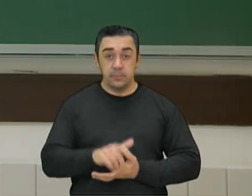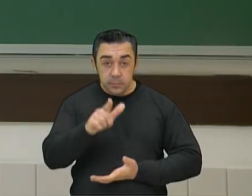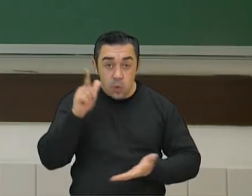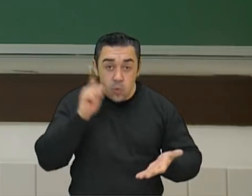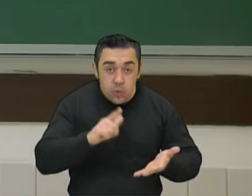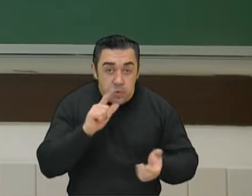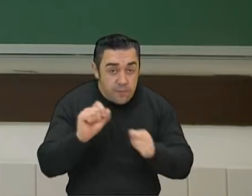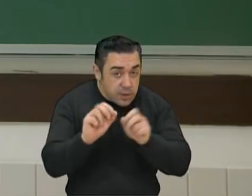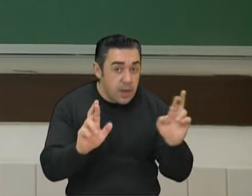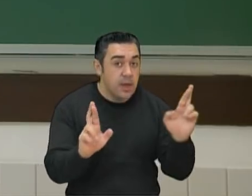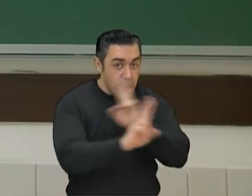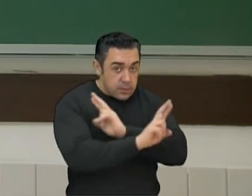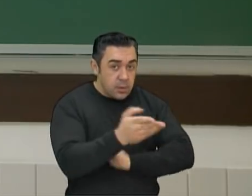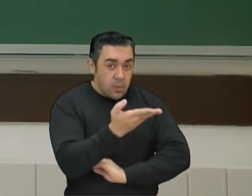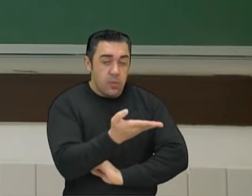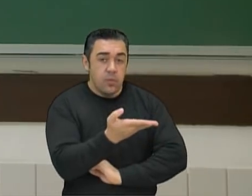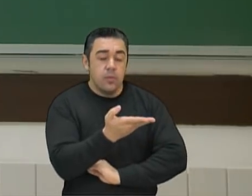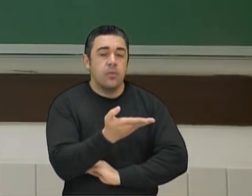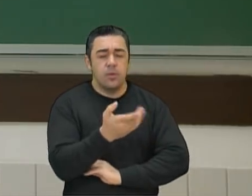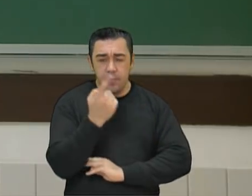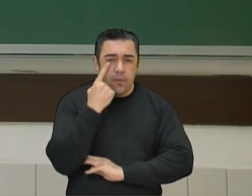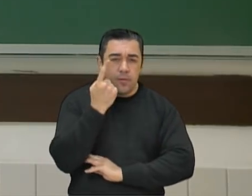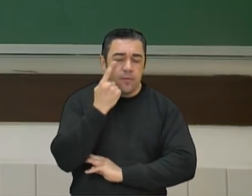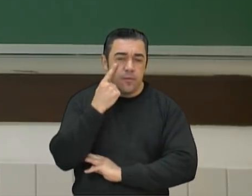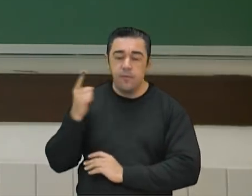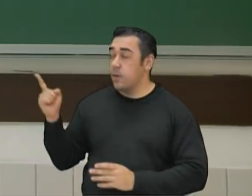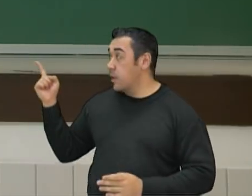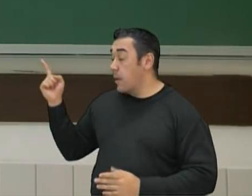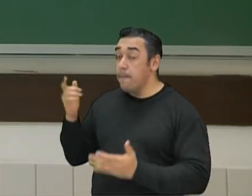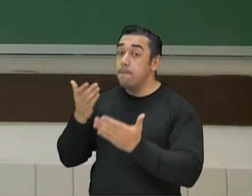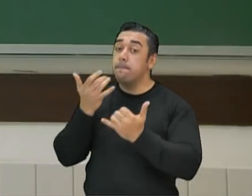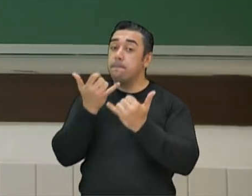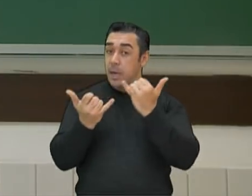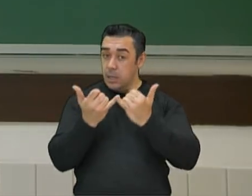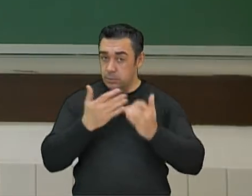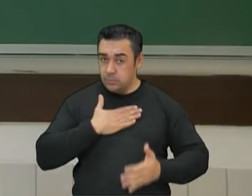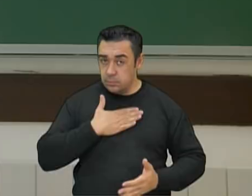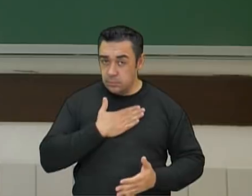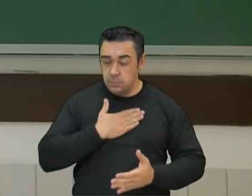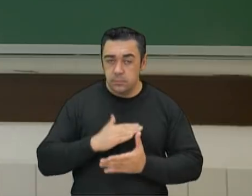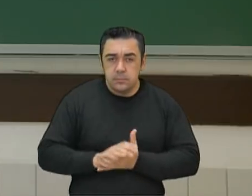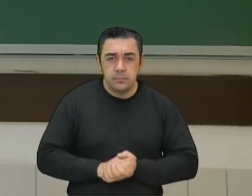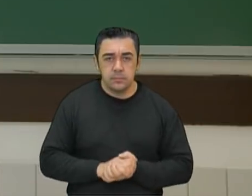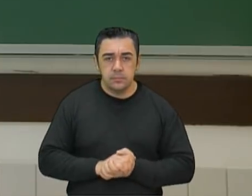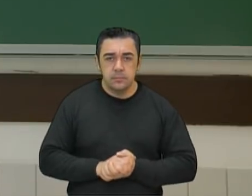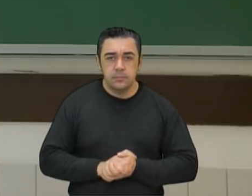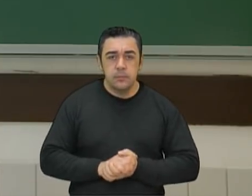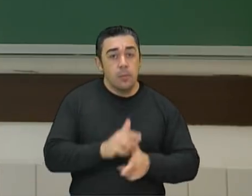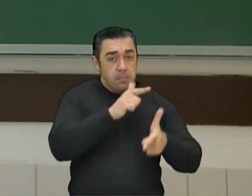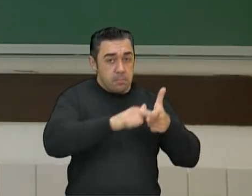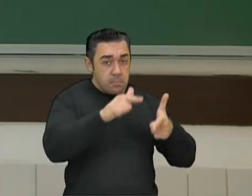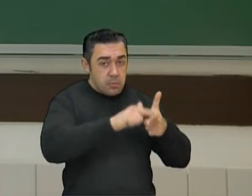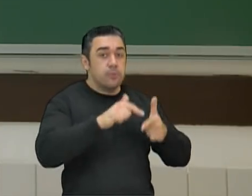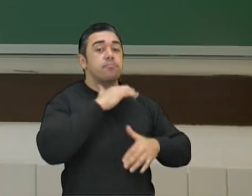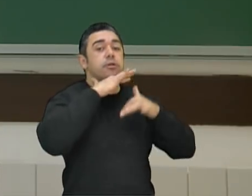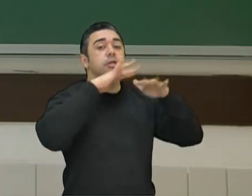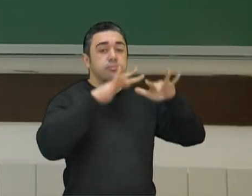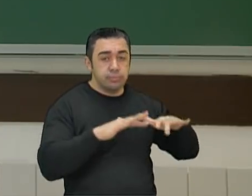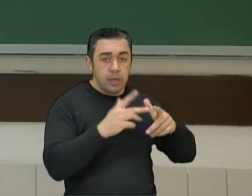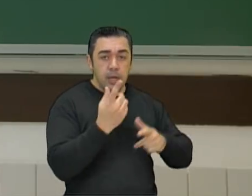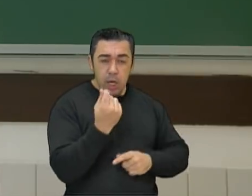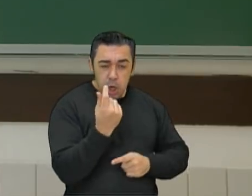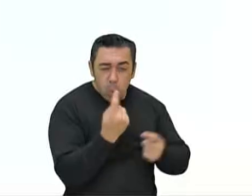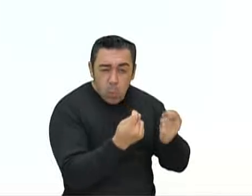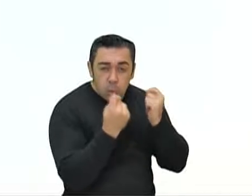Conseguiu relacionar aí, criança? Vamos ver se você escreveu algo parecido com isso. A crise econômica,